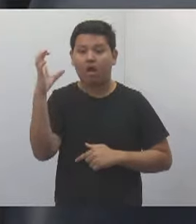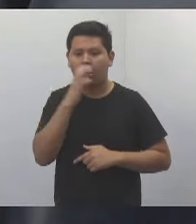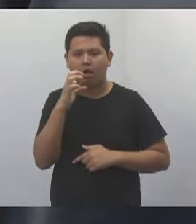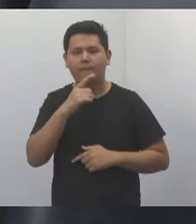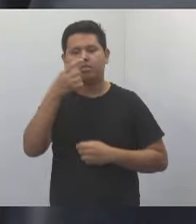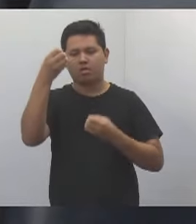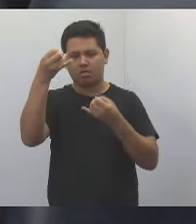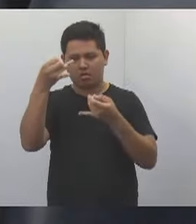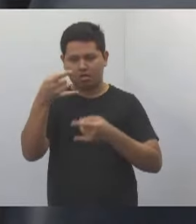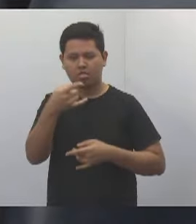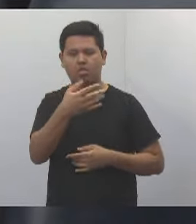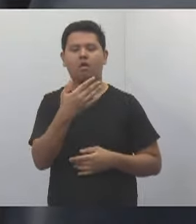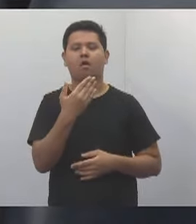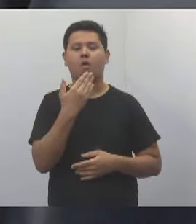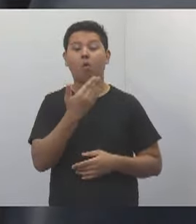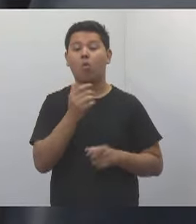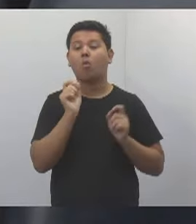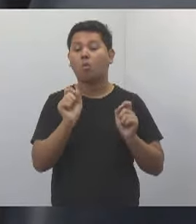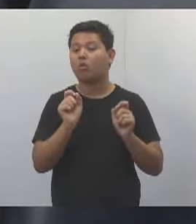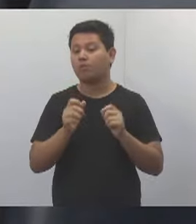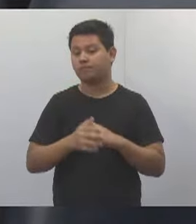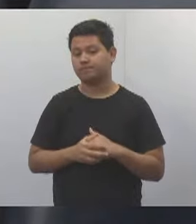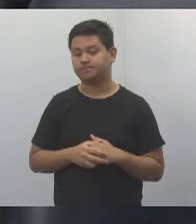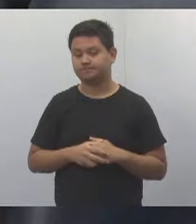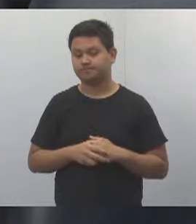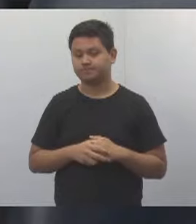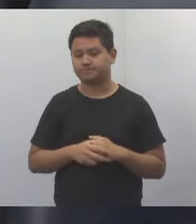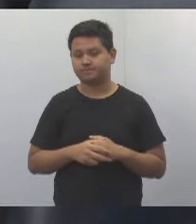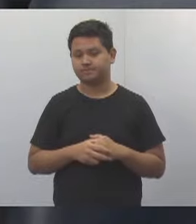com você aqui particularmente, até